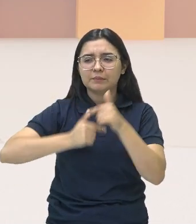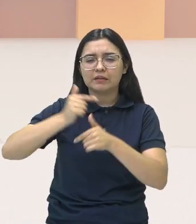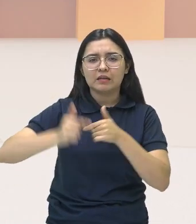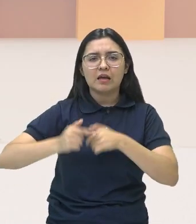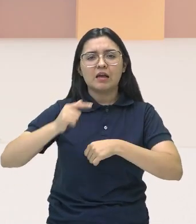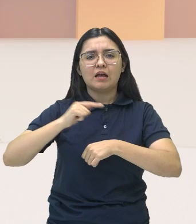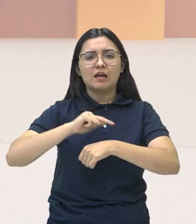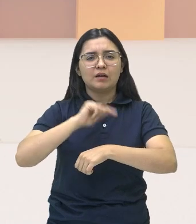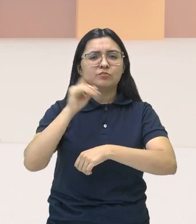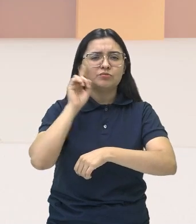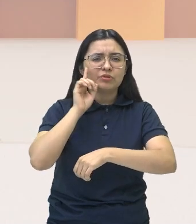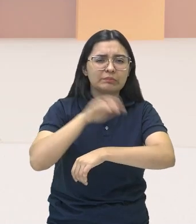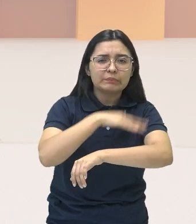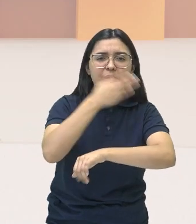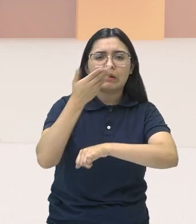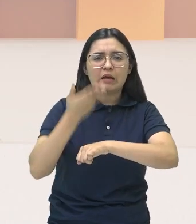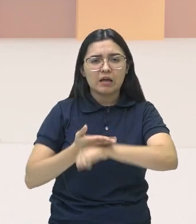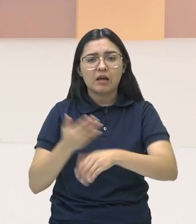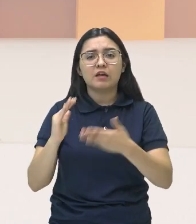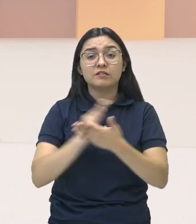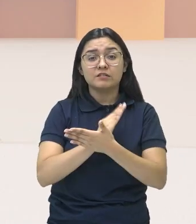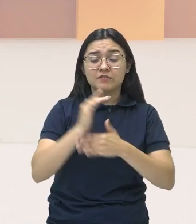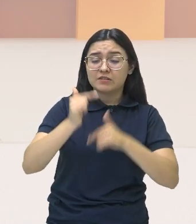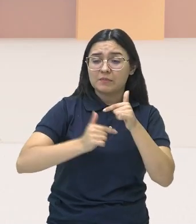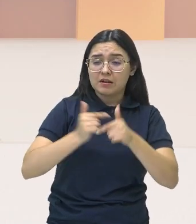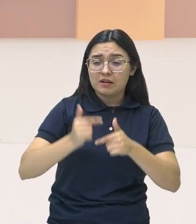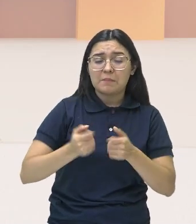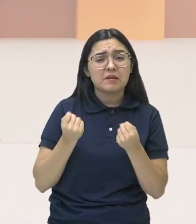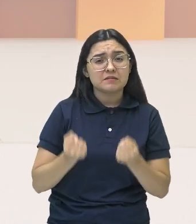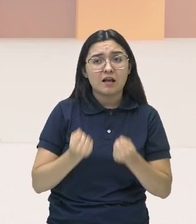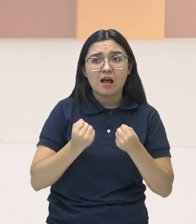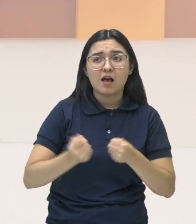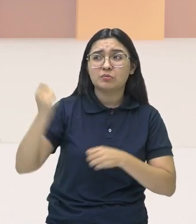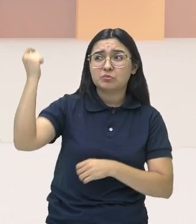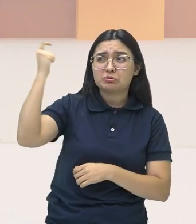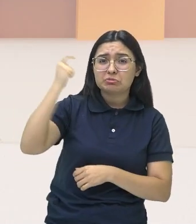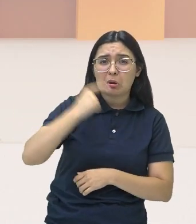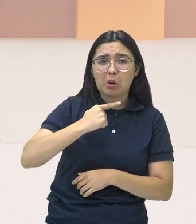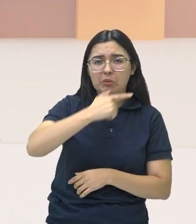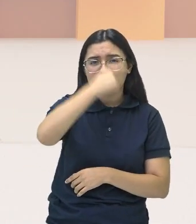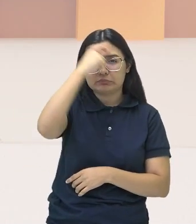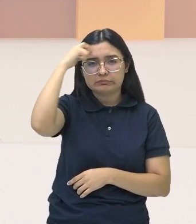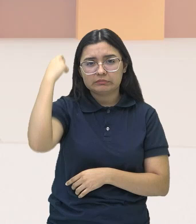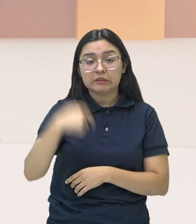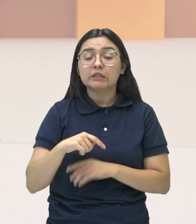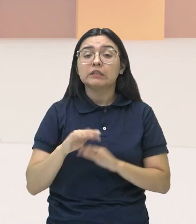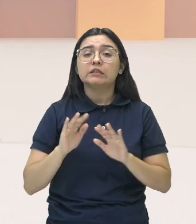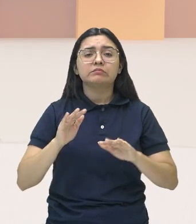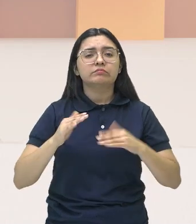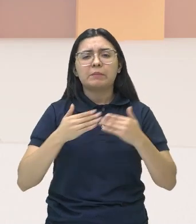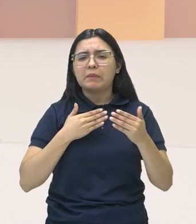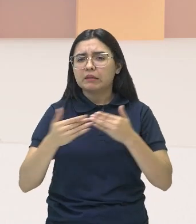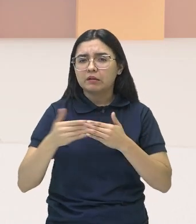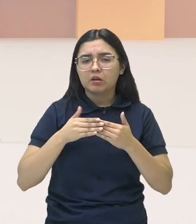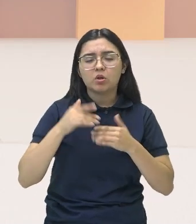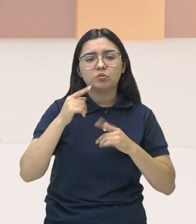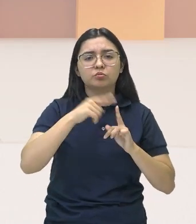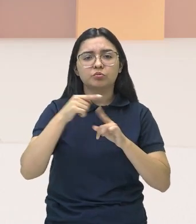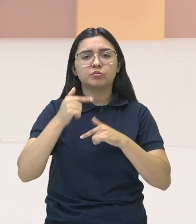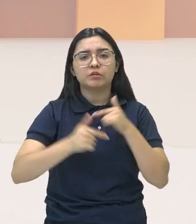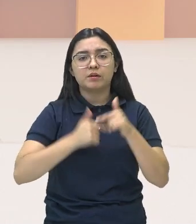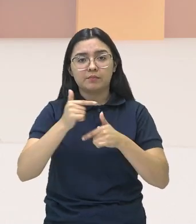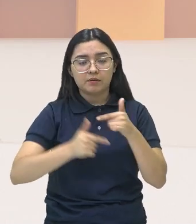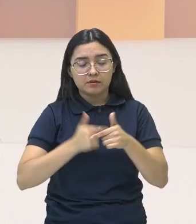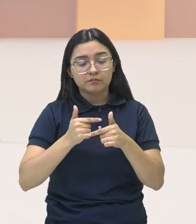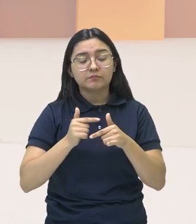ter que, muitas vezes, trabalhar pesado, no sol, ou dependendo de qual seja o trabalho, se a pessoa pudesse evitar,